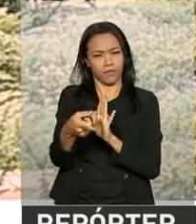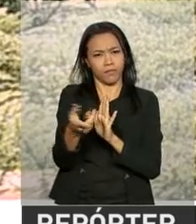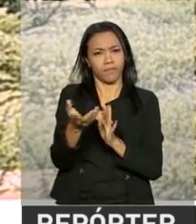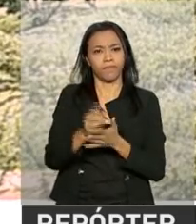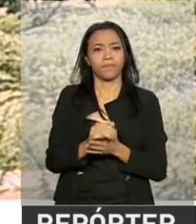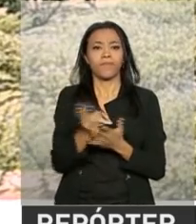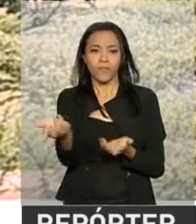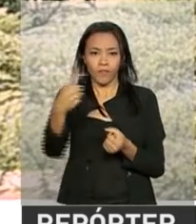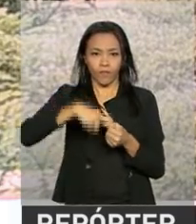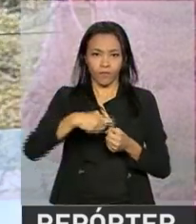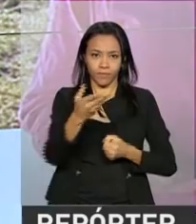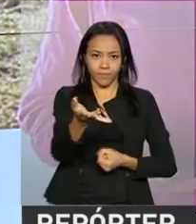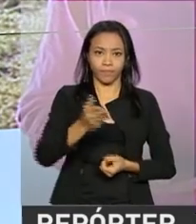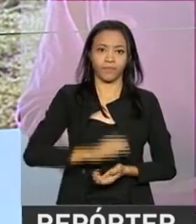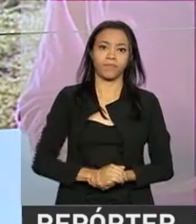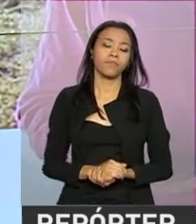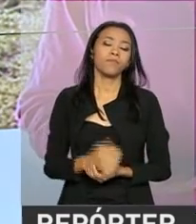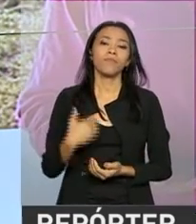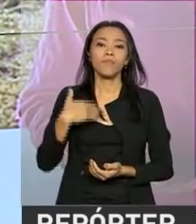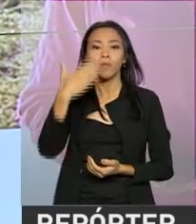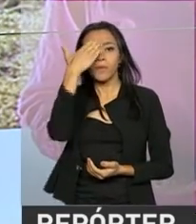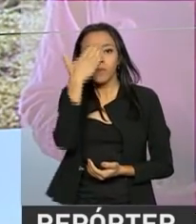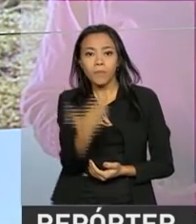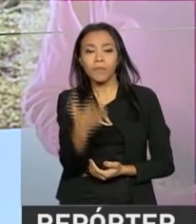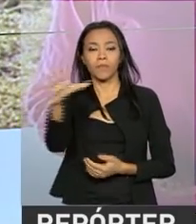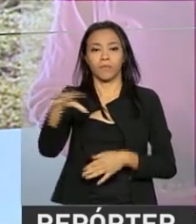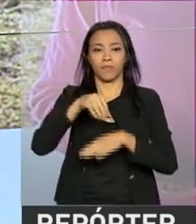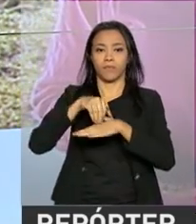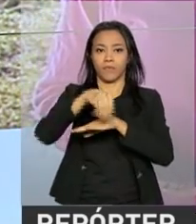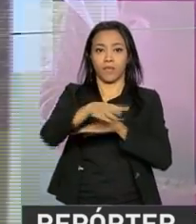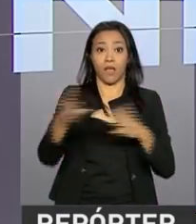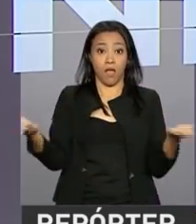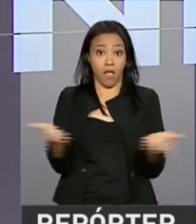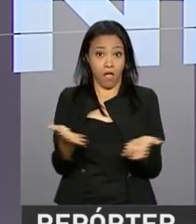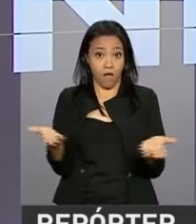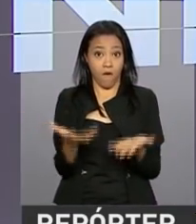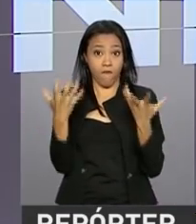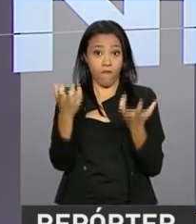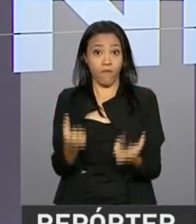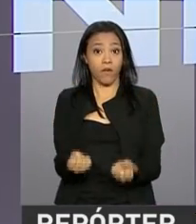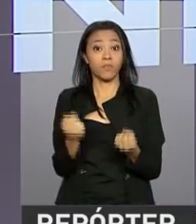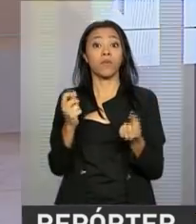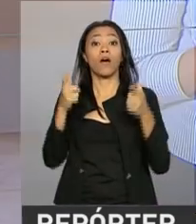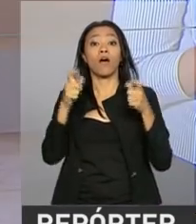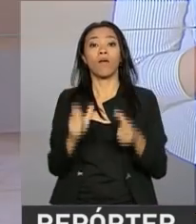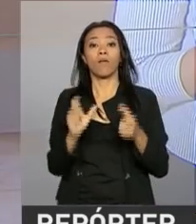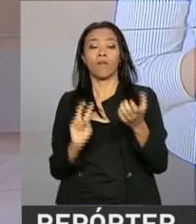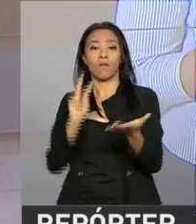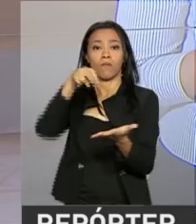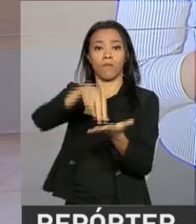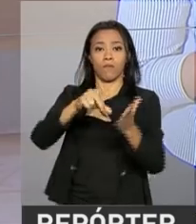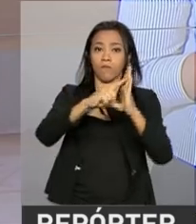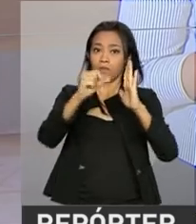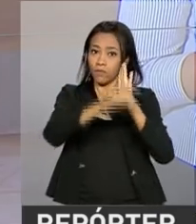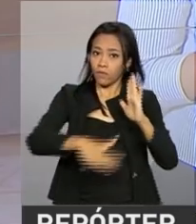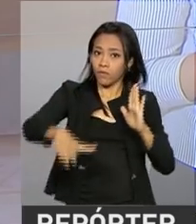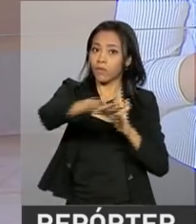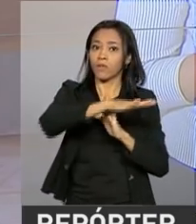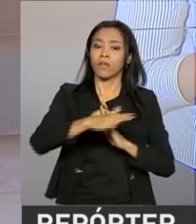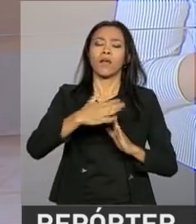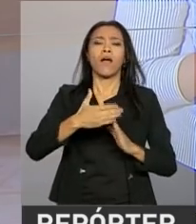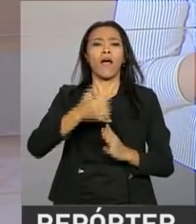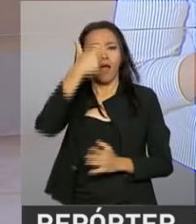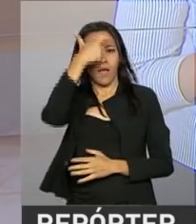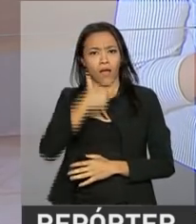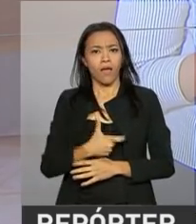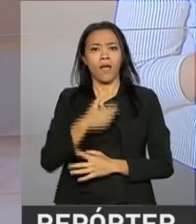Malu é com você obrigada Taíssa pelas suas informações e agora nós vamos ao vivo ao Palácio do Planalto porque a repórter